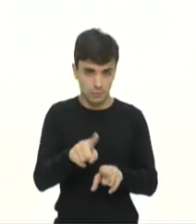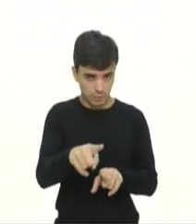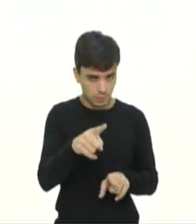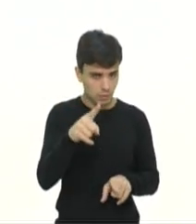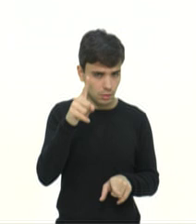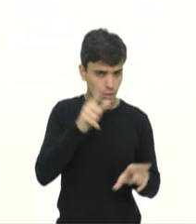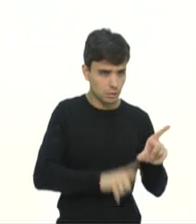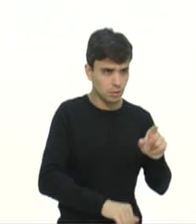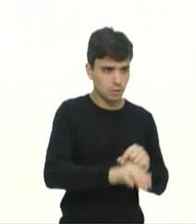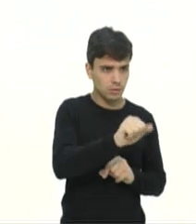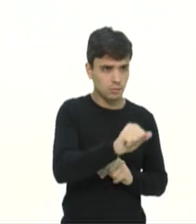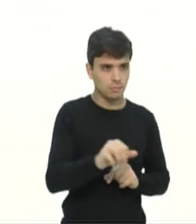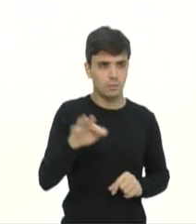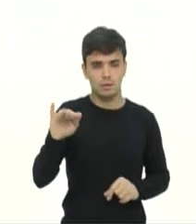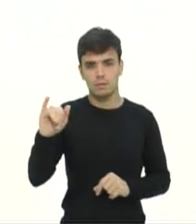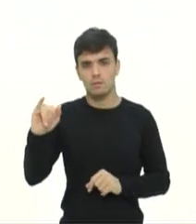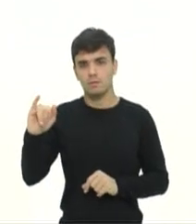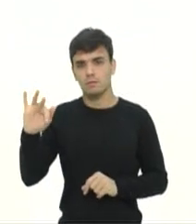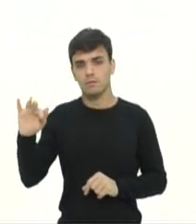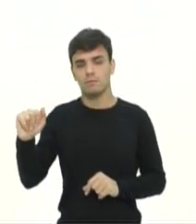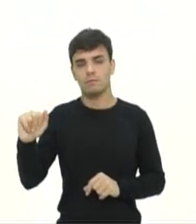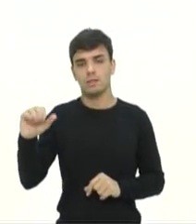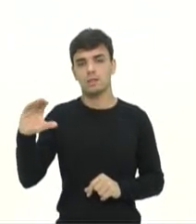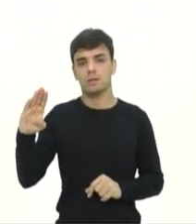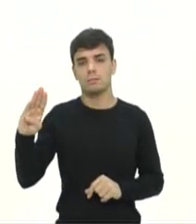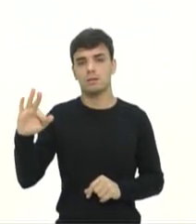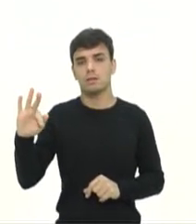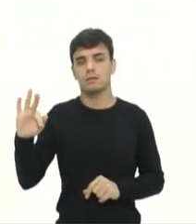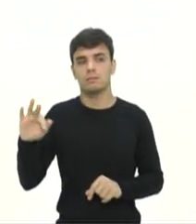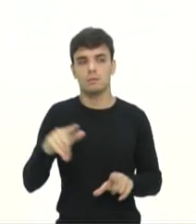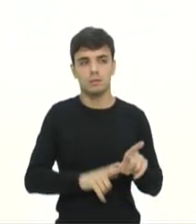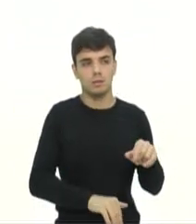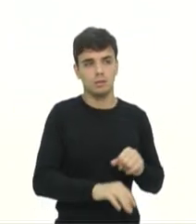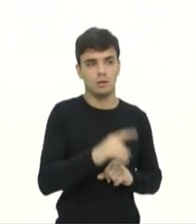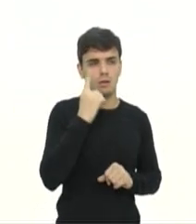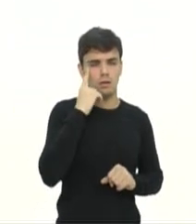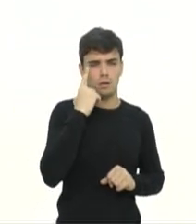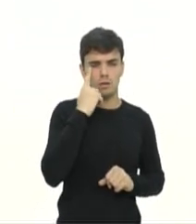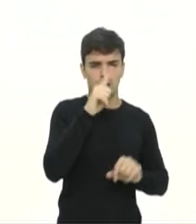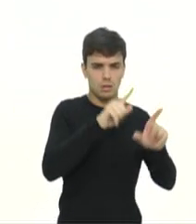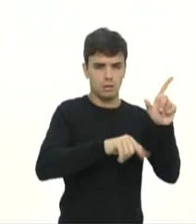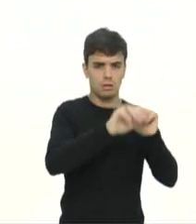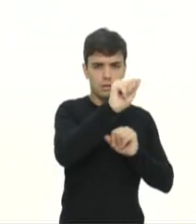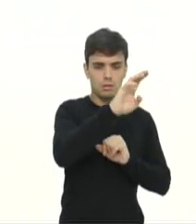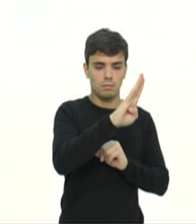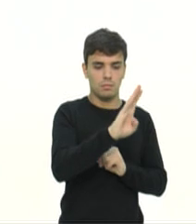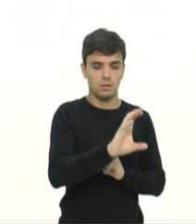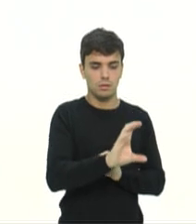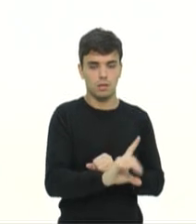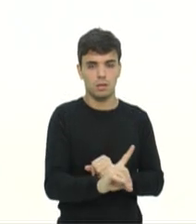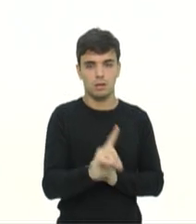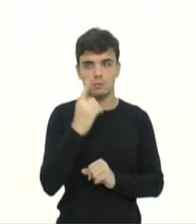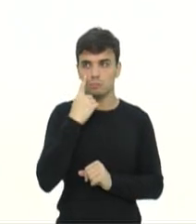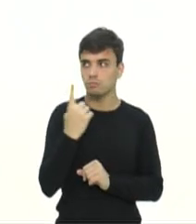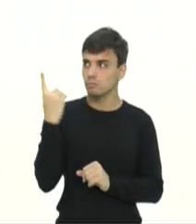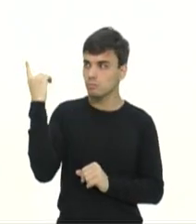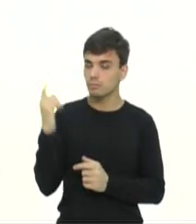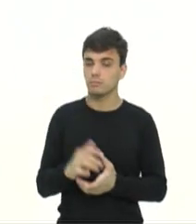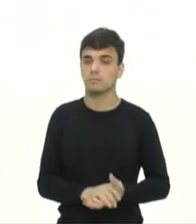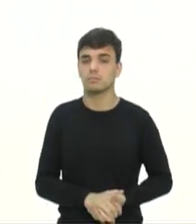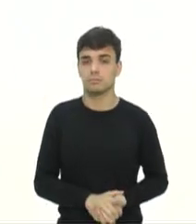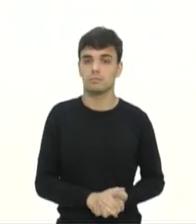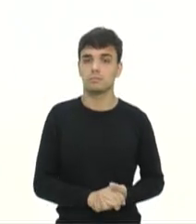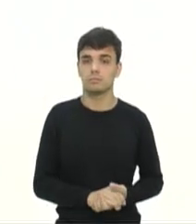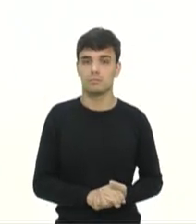vocês. Letra A, FIFA e CBF. Letra B, IAAF e CBAT. Letra C, WKF